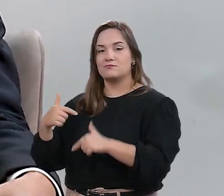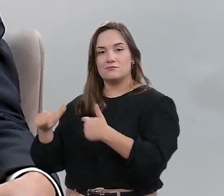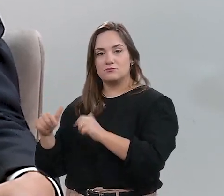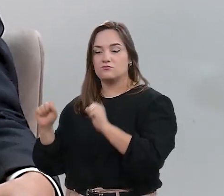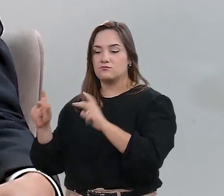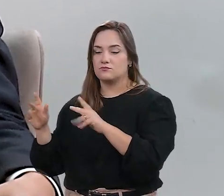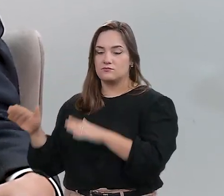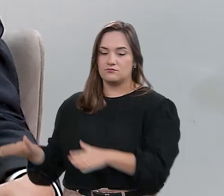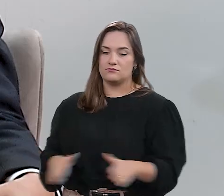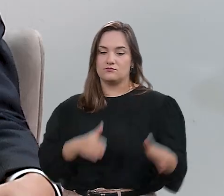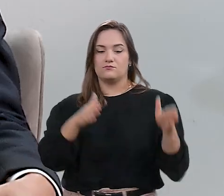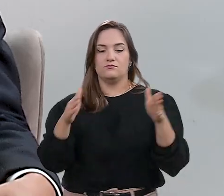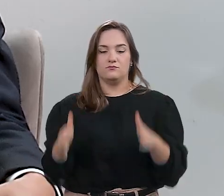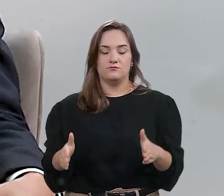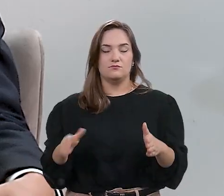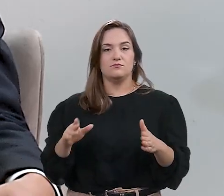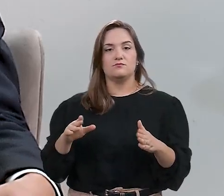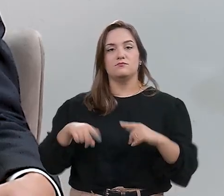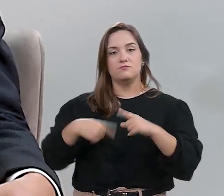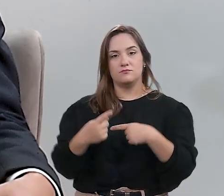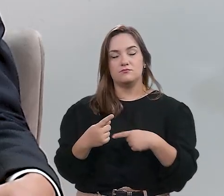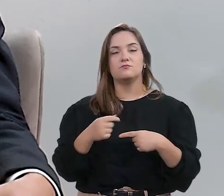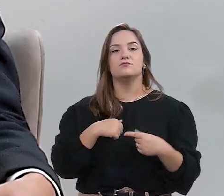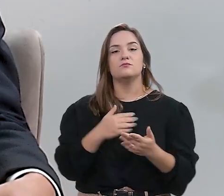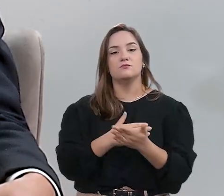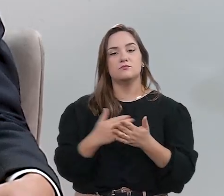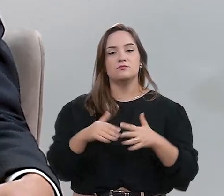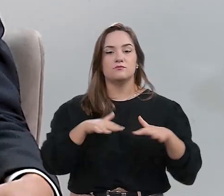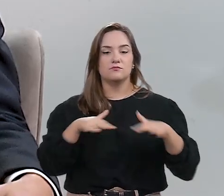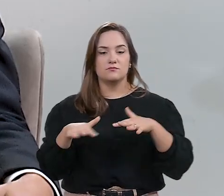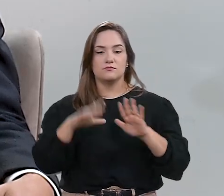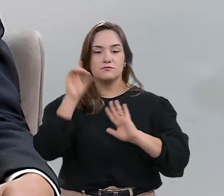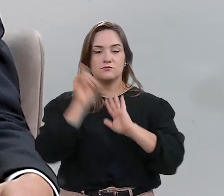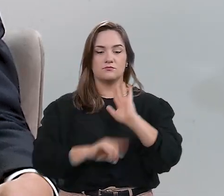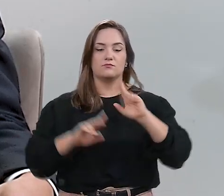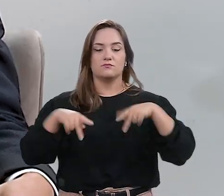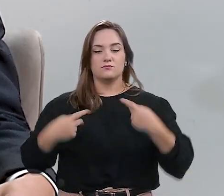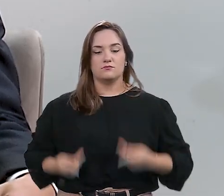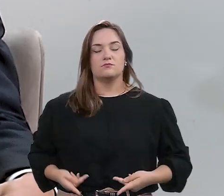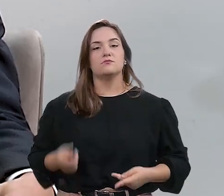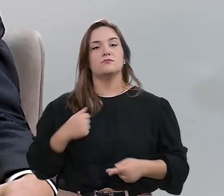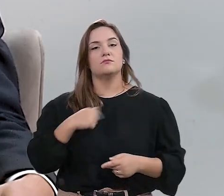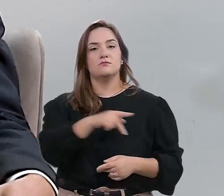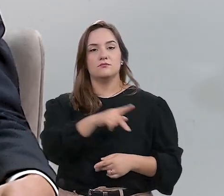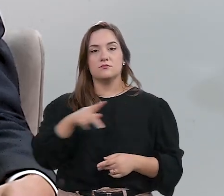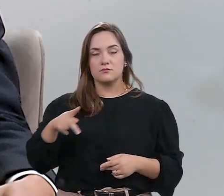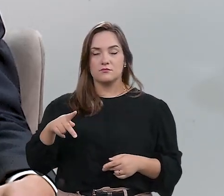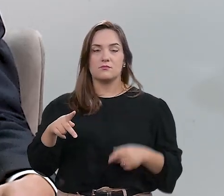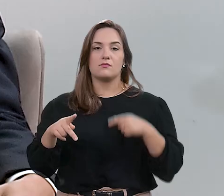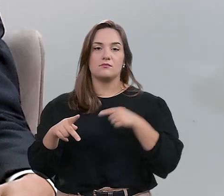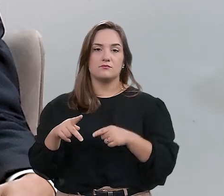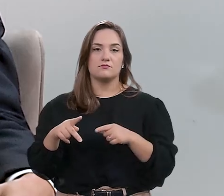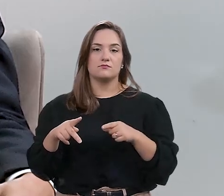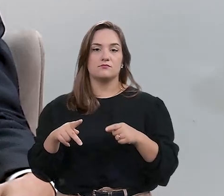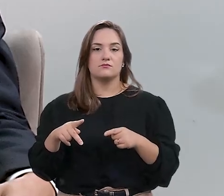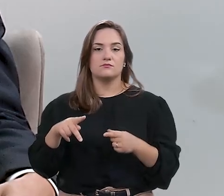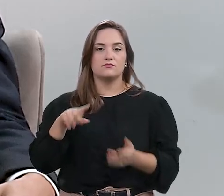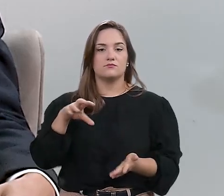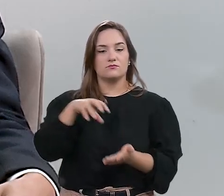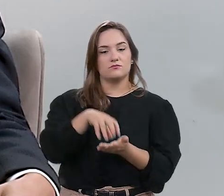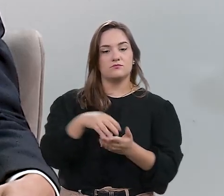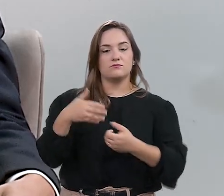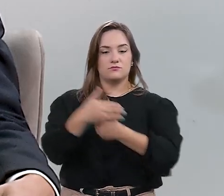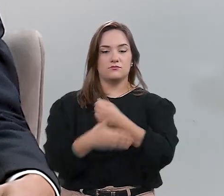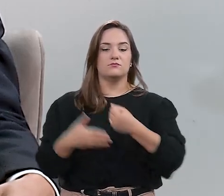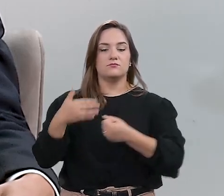trabalho. Depois eu fui para o movimento dos direitos humanos. Eu fui presidente aqui do